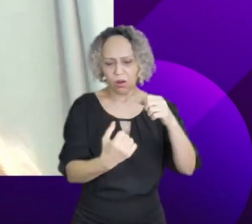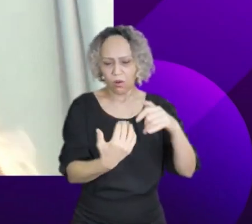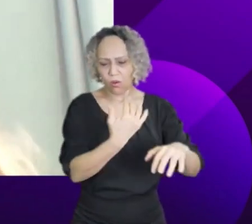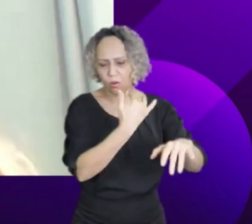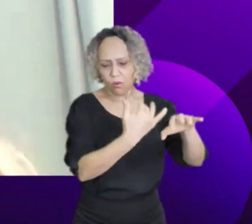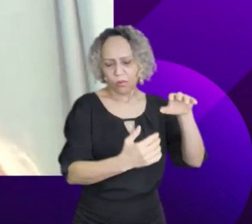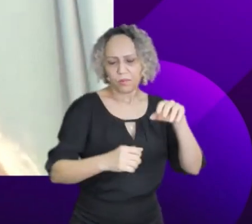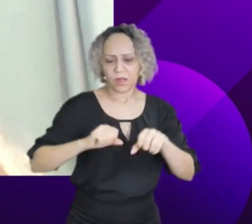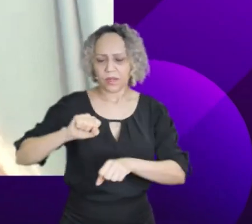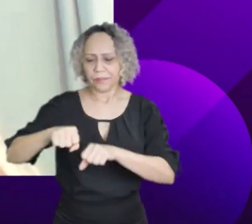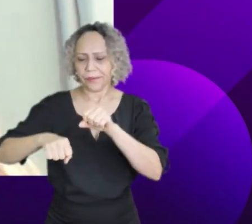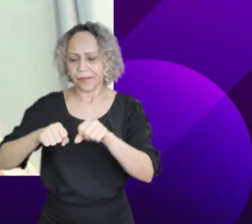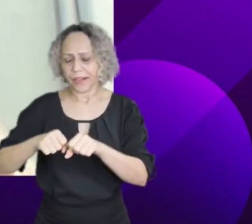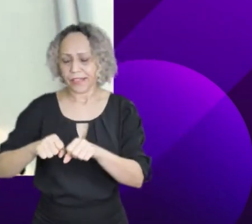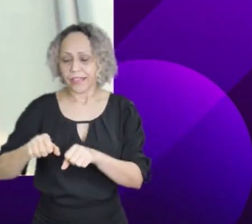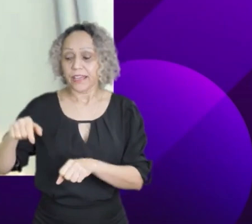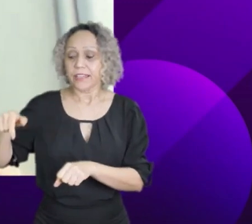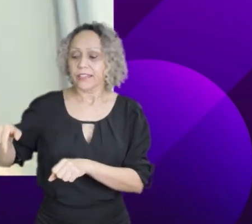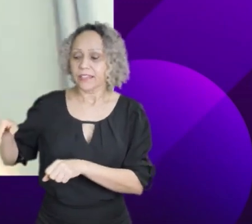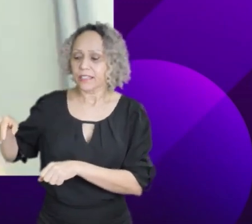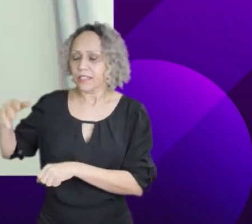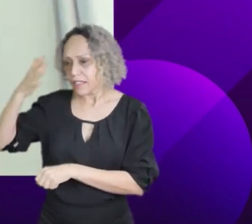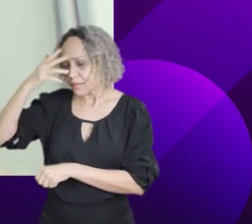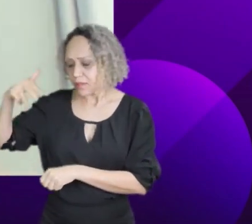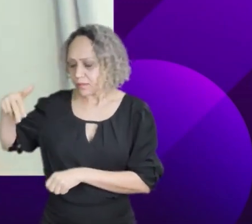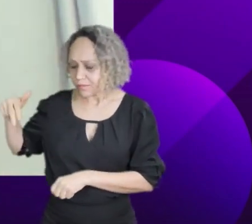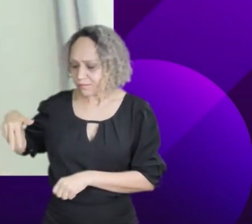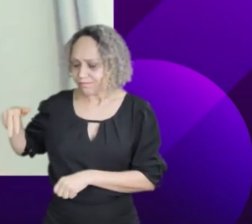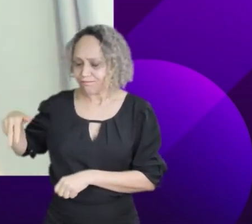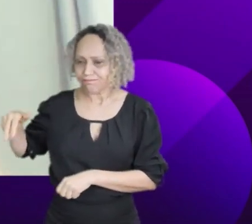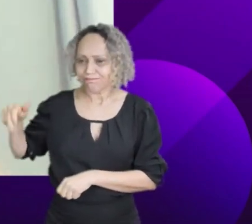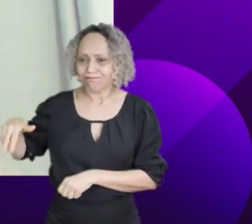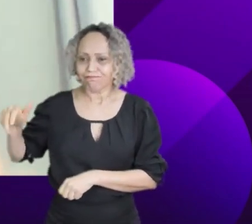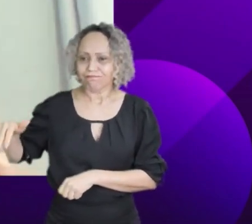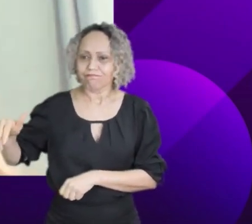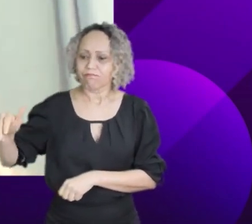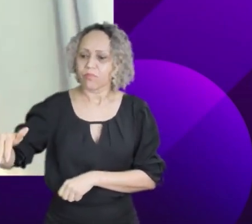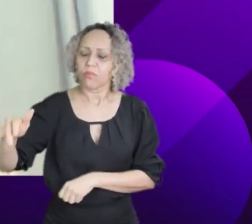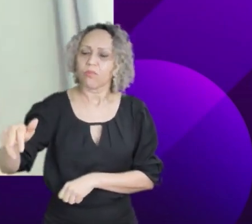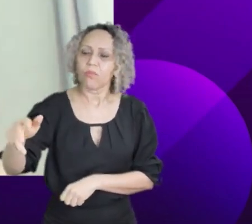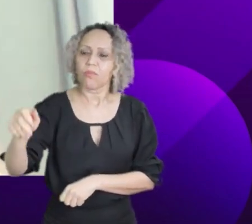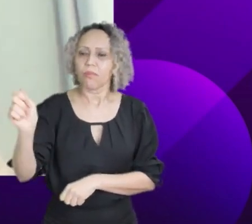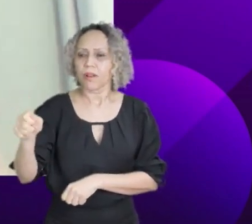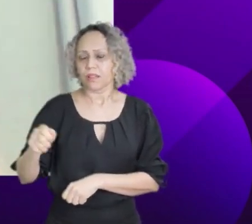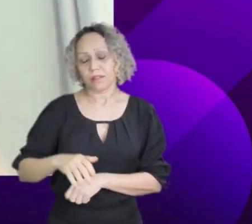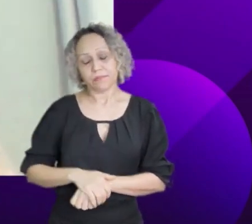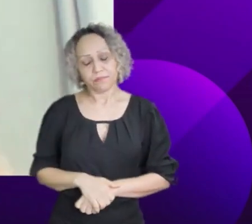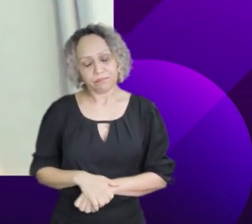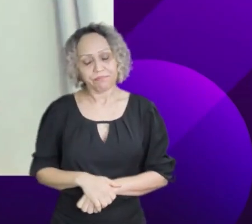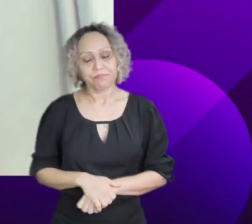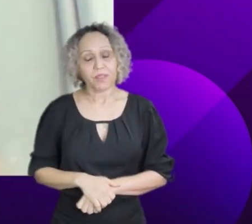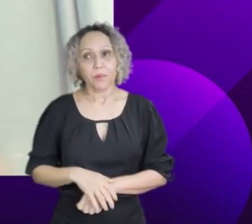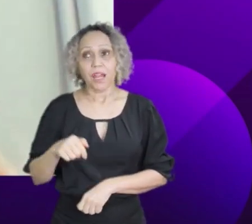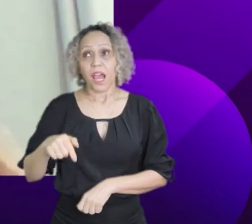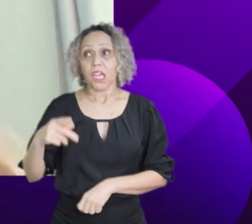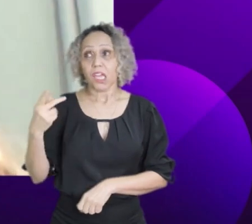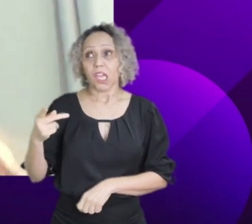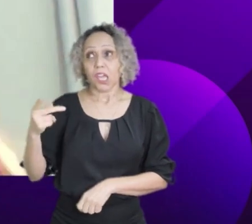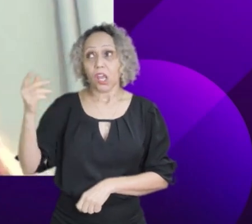estudado no Brasil. Existem pessoas estudando, claro, mas ainda é um pouco difícil de estudar porque ele